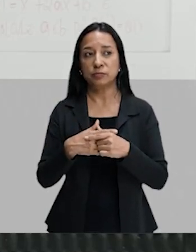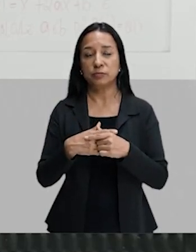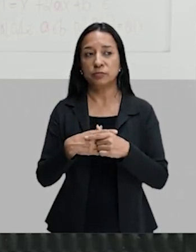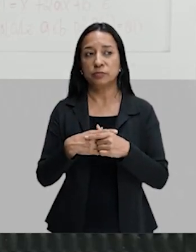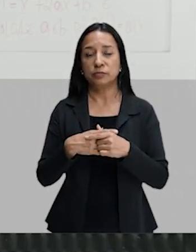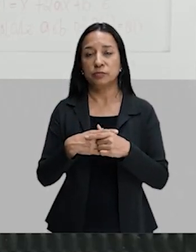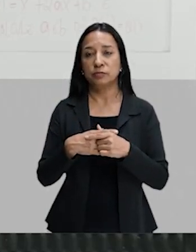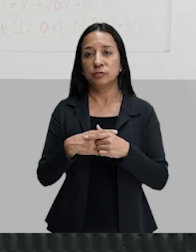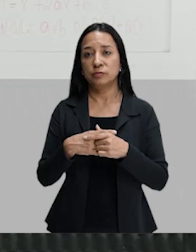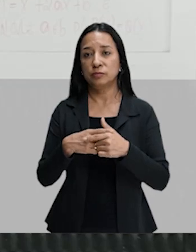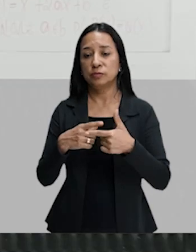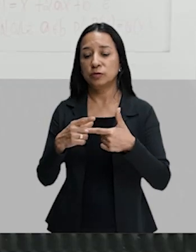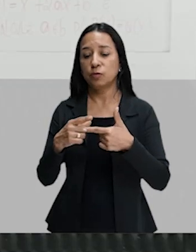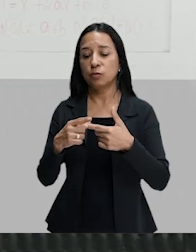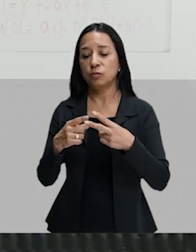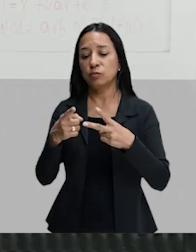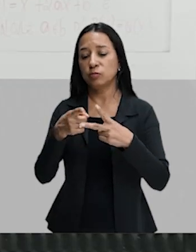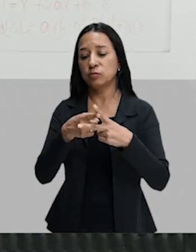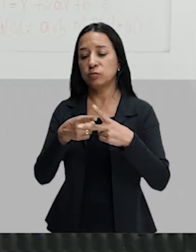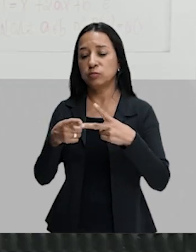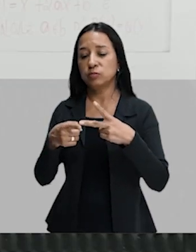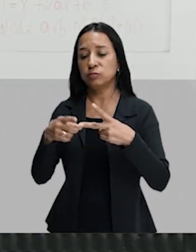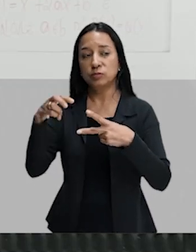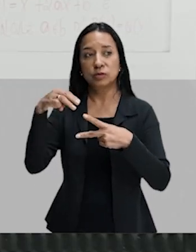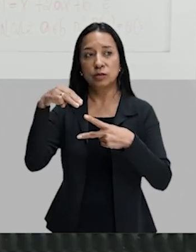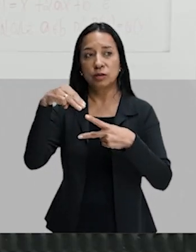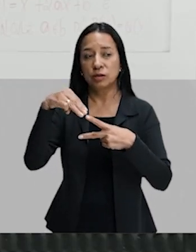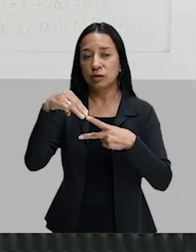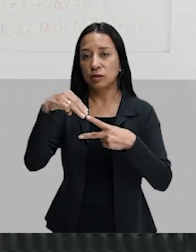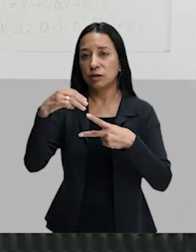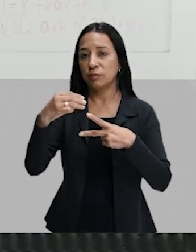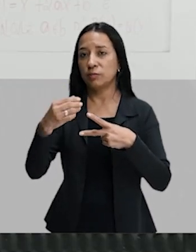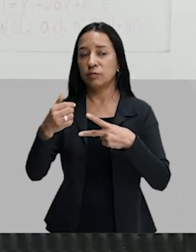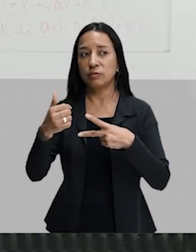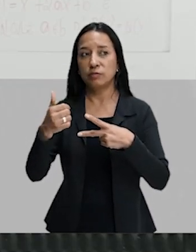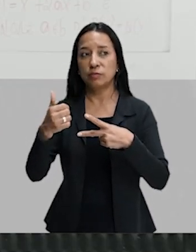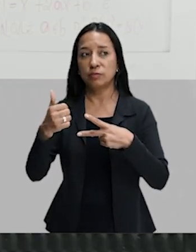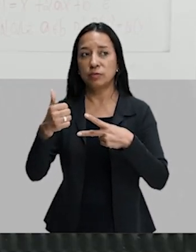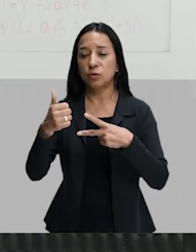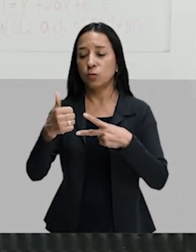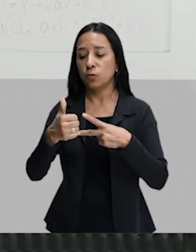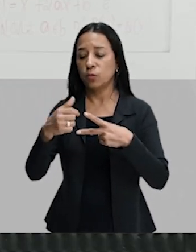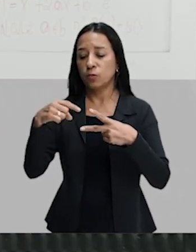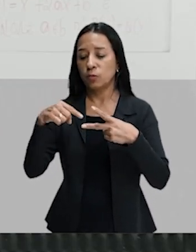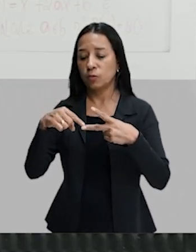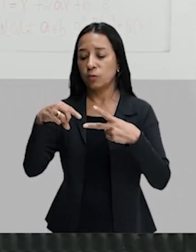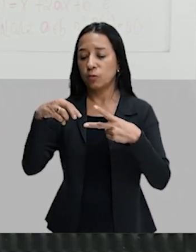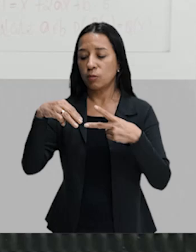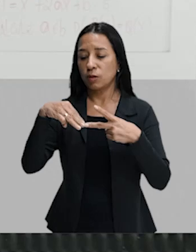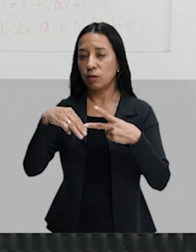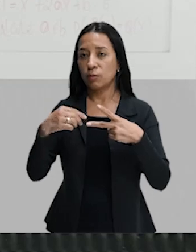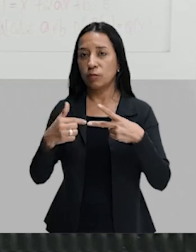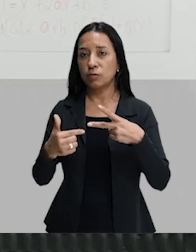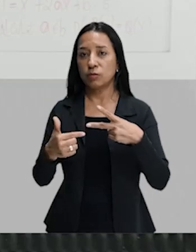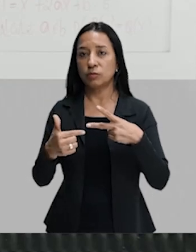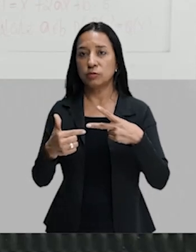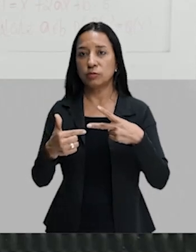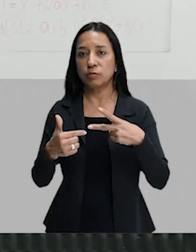Certo? Vou dividir. Vou chamar aqui de M1 e vou chamar aqui de M2.